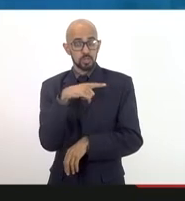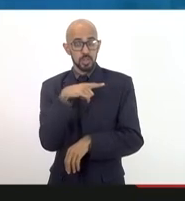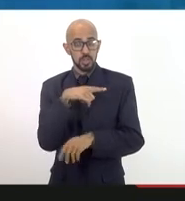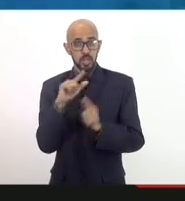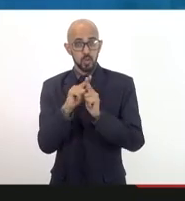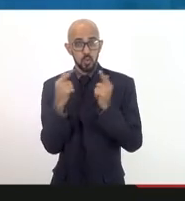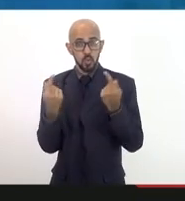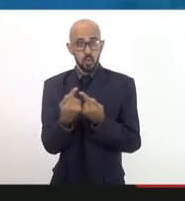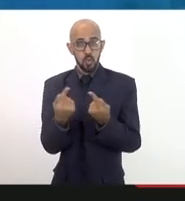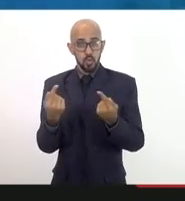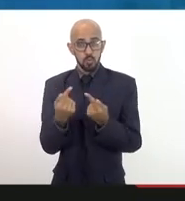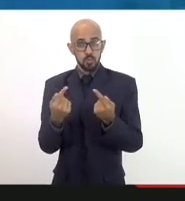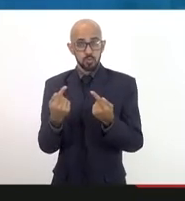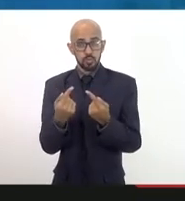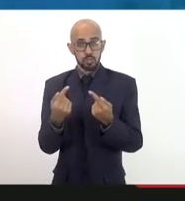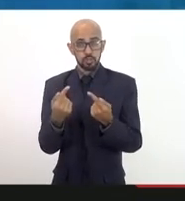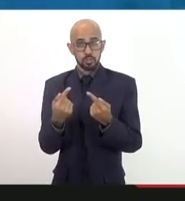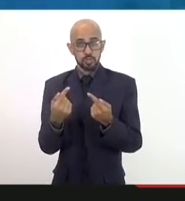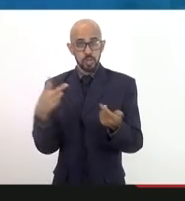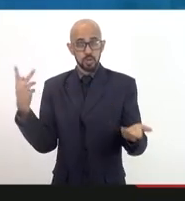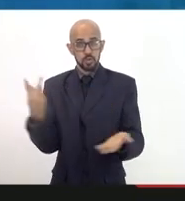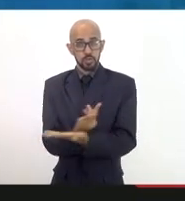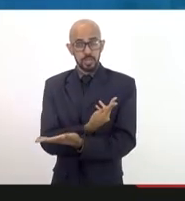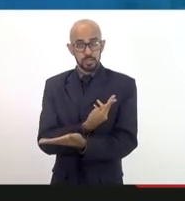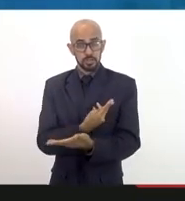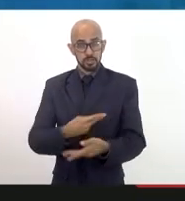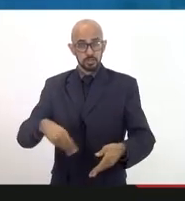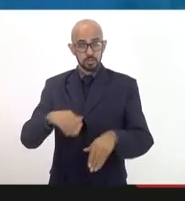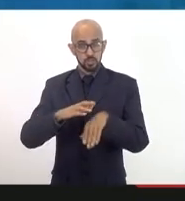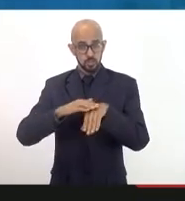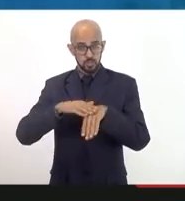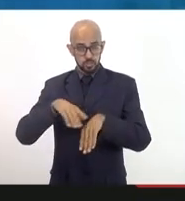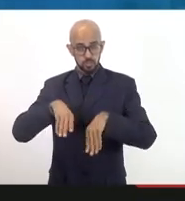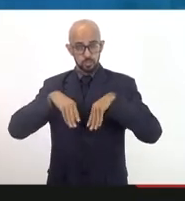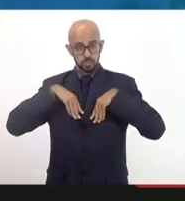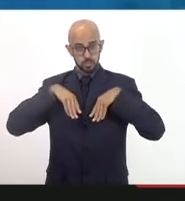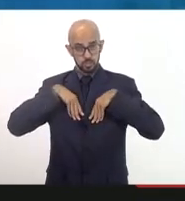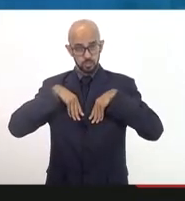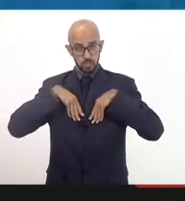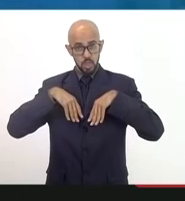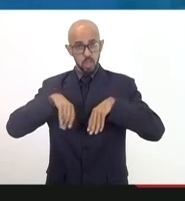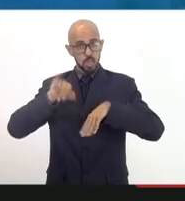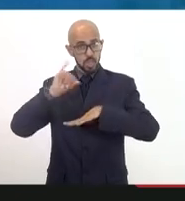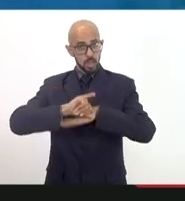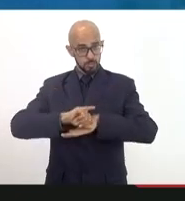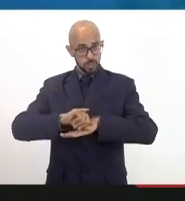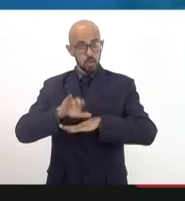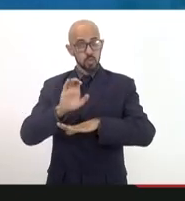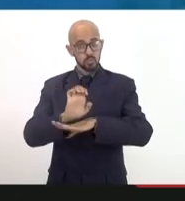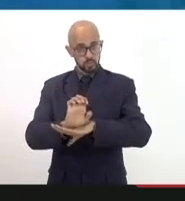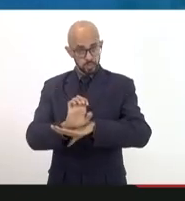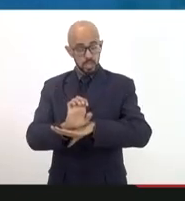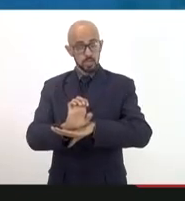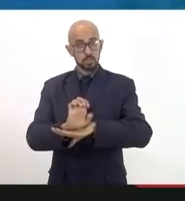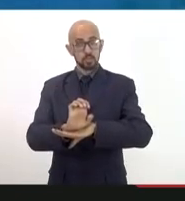grande de casos de incidência de tuberculose, né? No Estado e na capital, 65 casos para 100 mil no Estado,